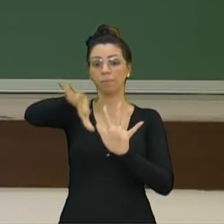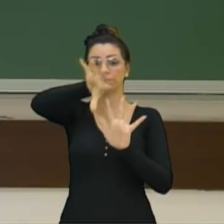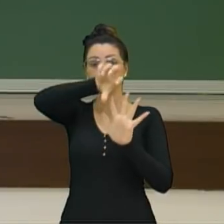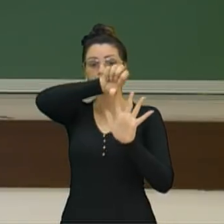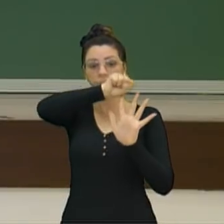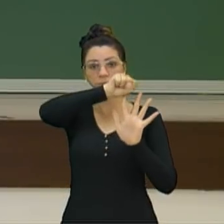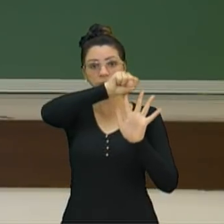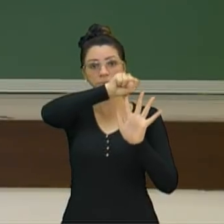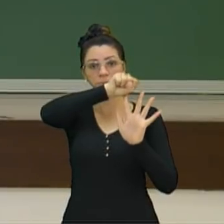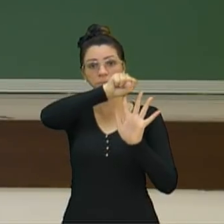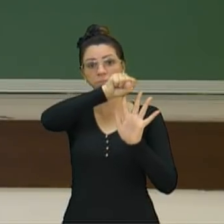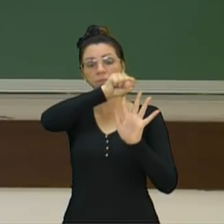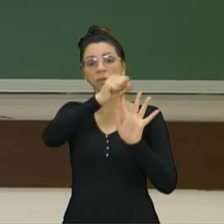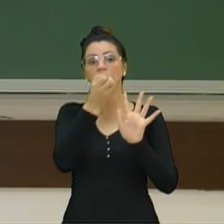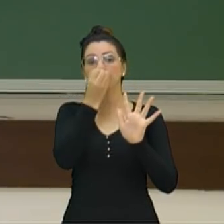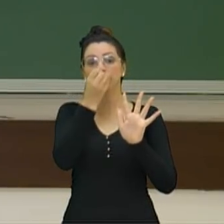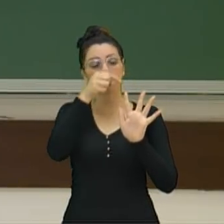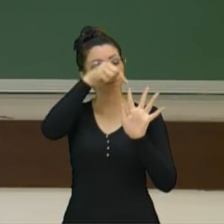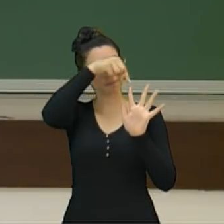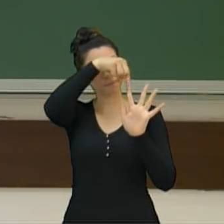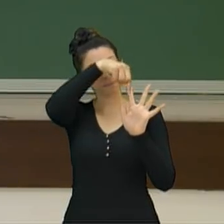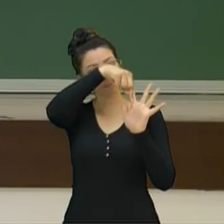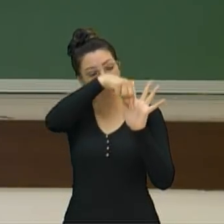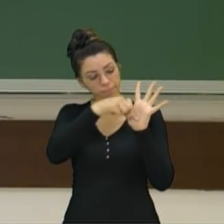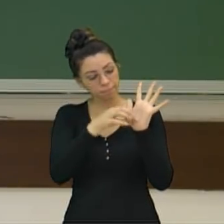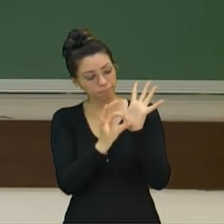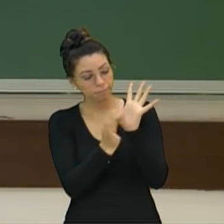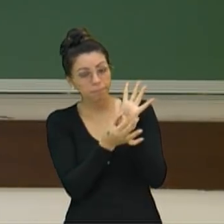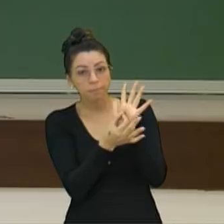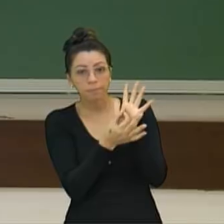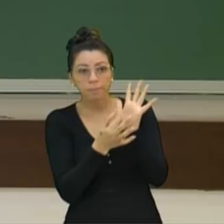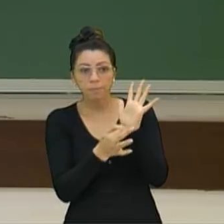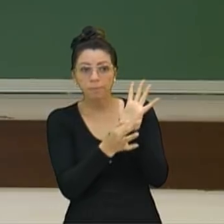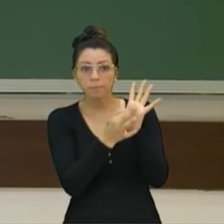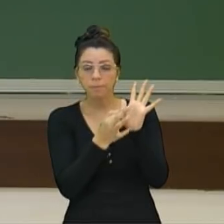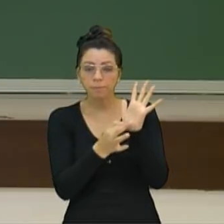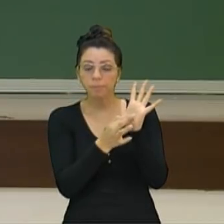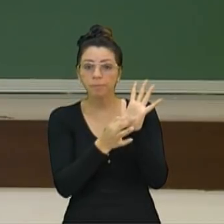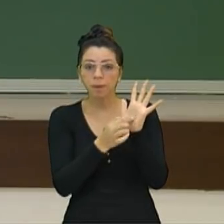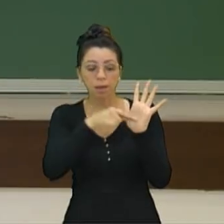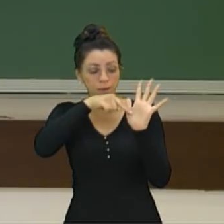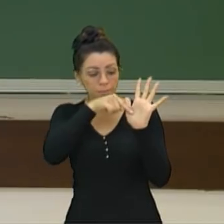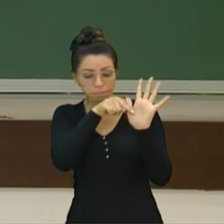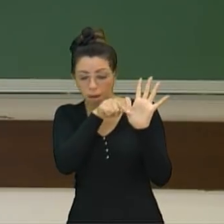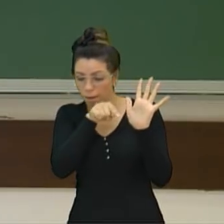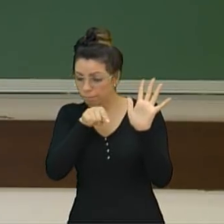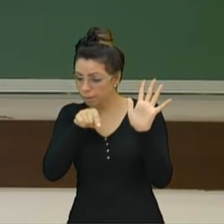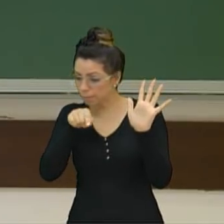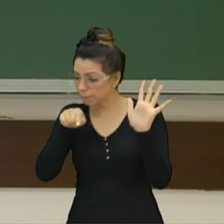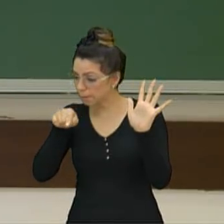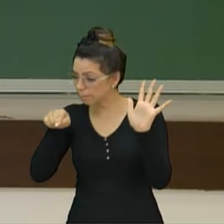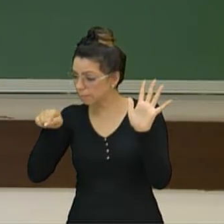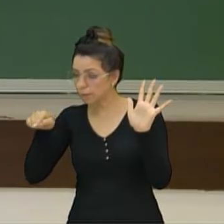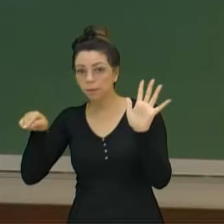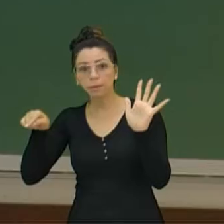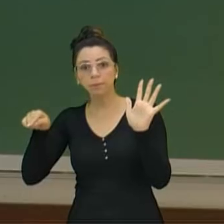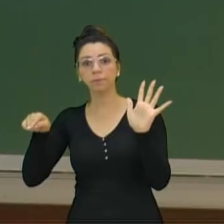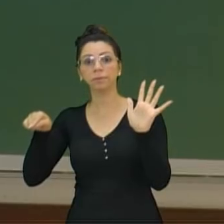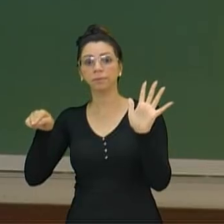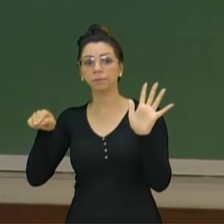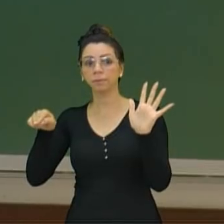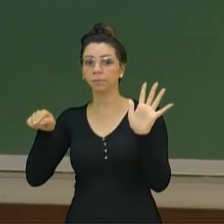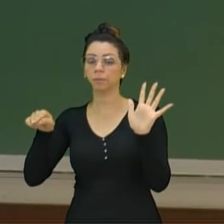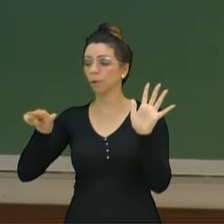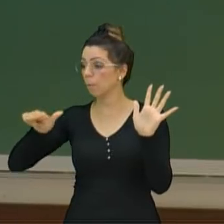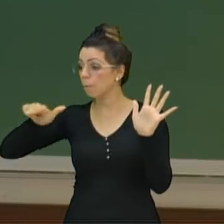corpo celular, esse impulso, essa informação vai para o axônio. E do axônio vai para